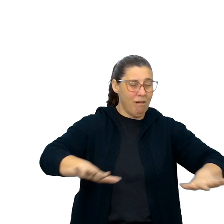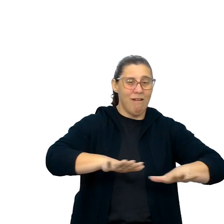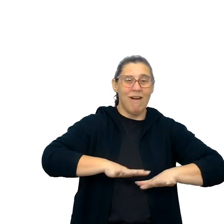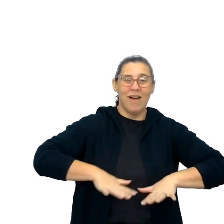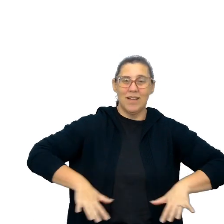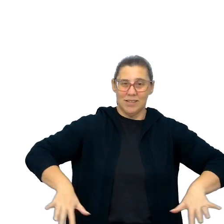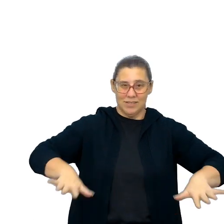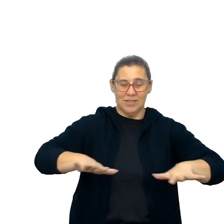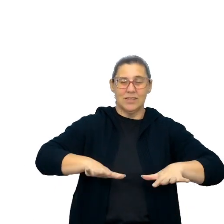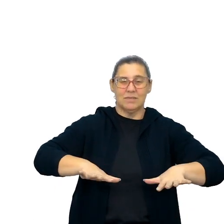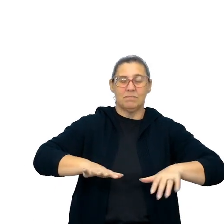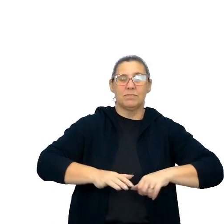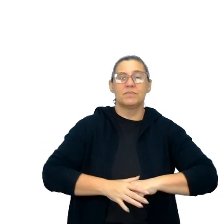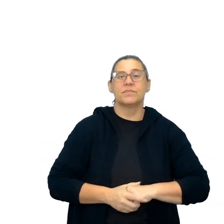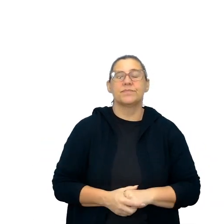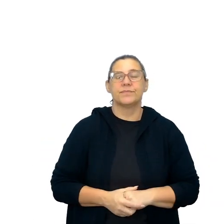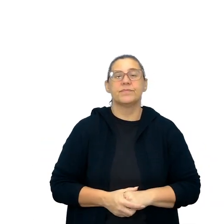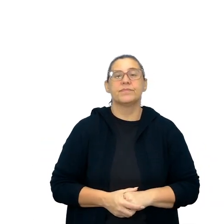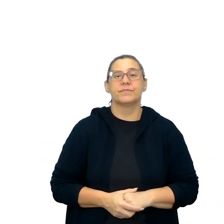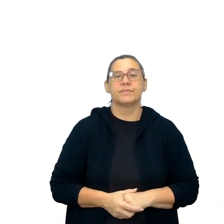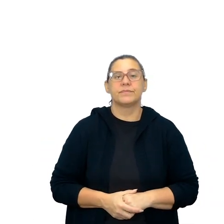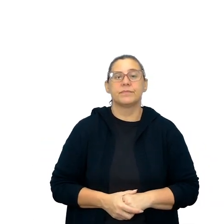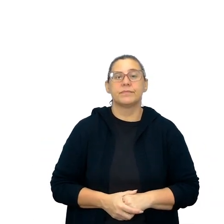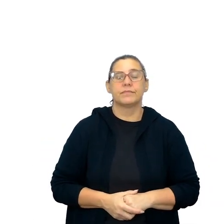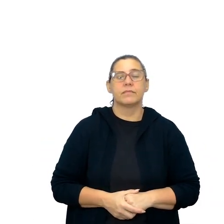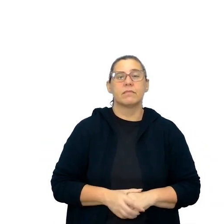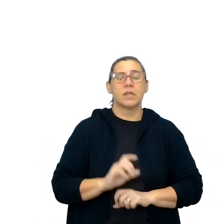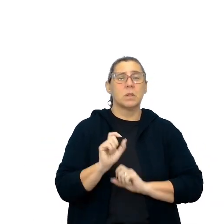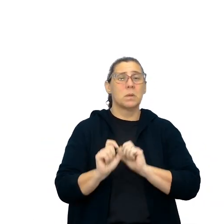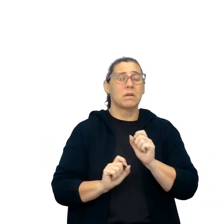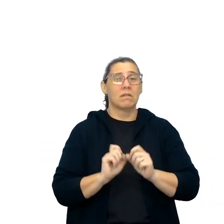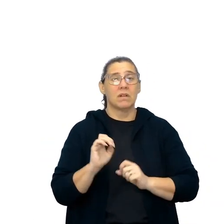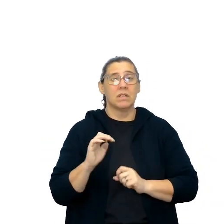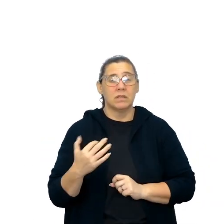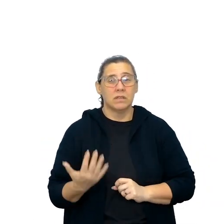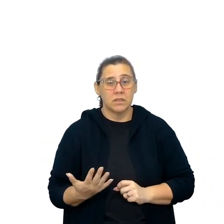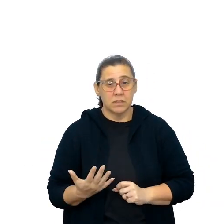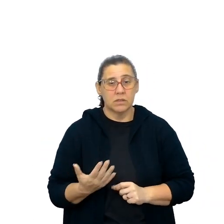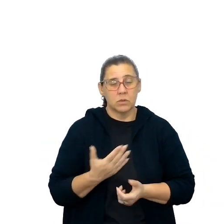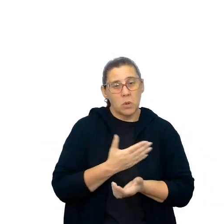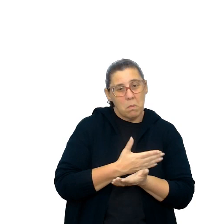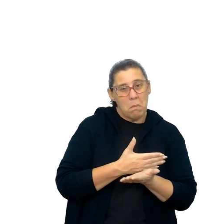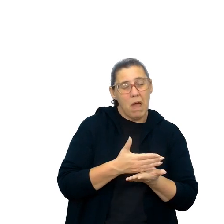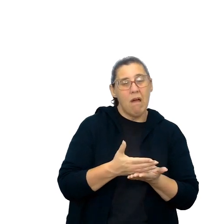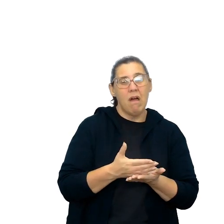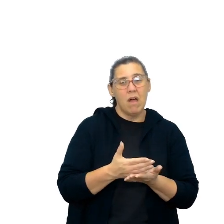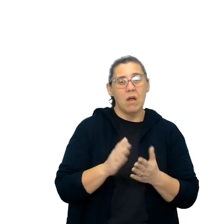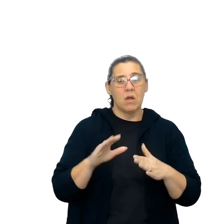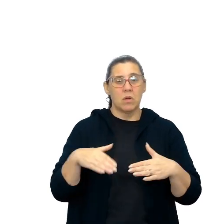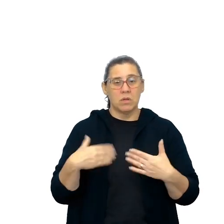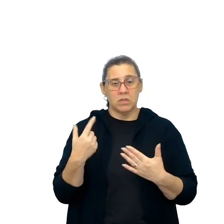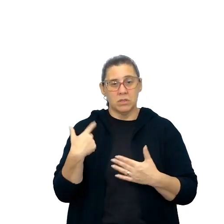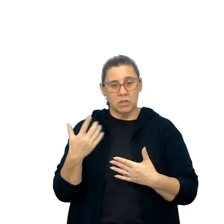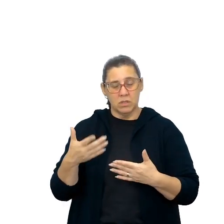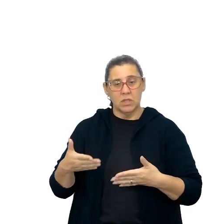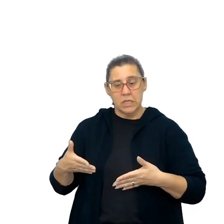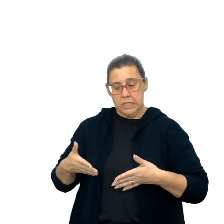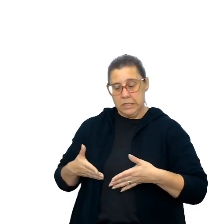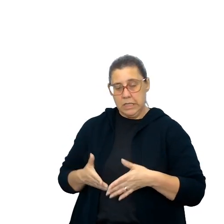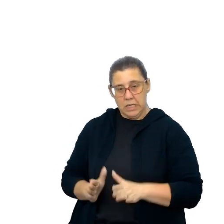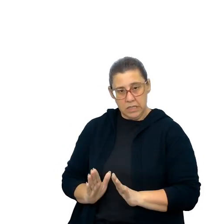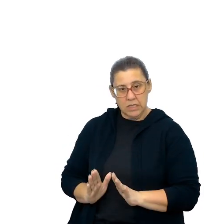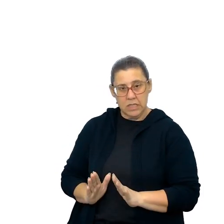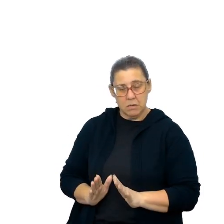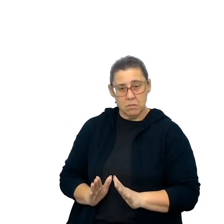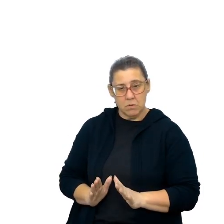dimensões espaciais, né, e ela se dá quando? Quando ela se inicia? Quando nós nascemos e nós ocupamos